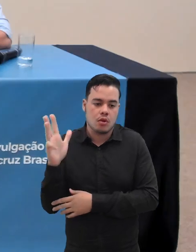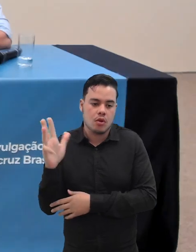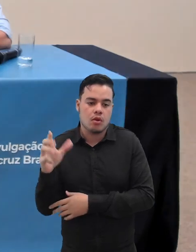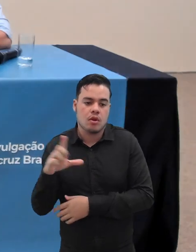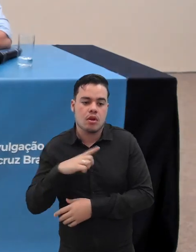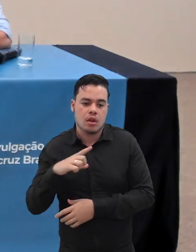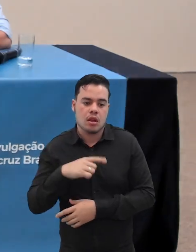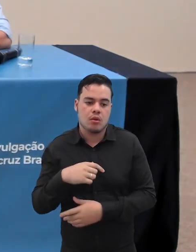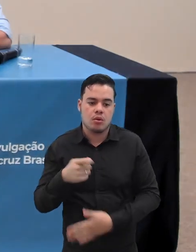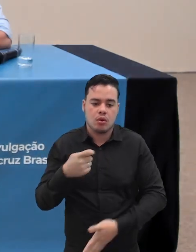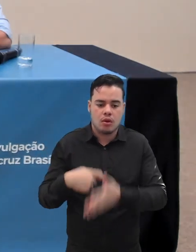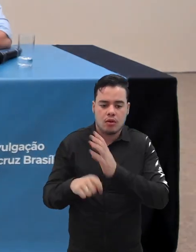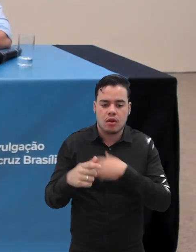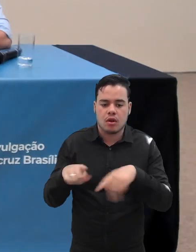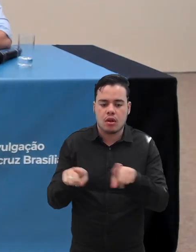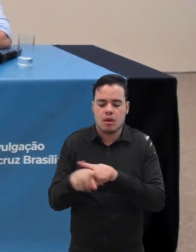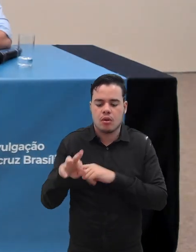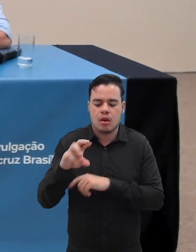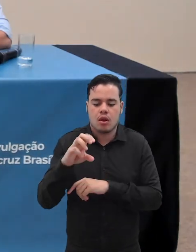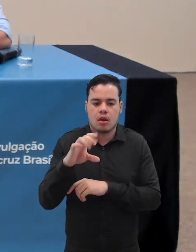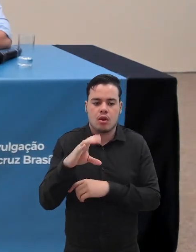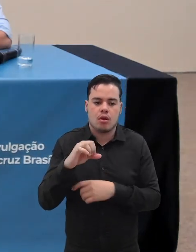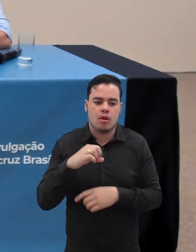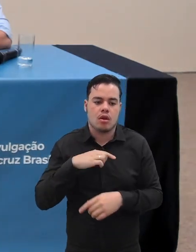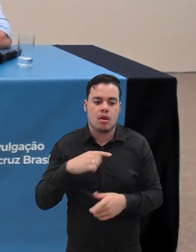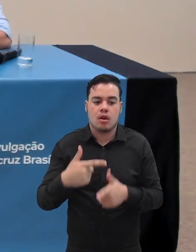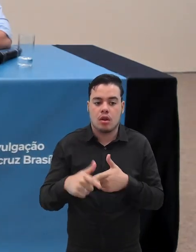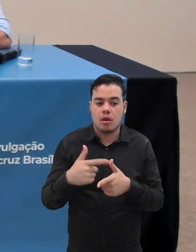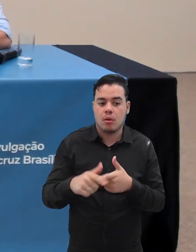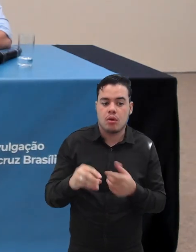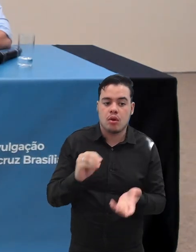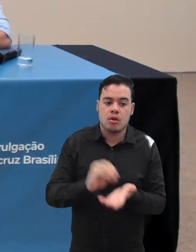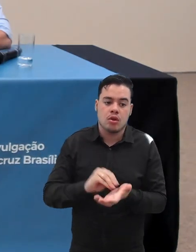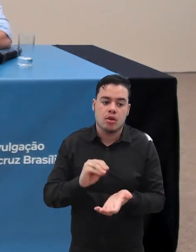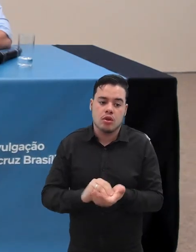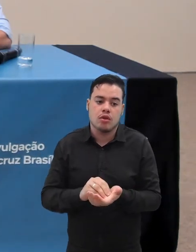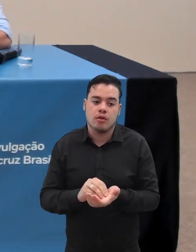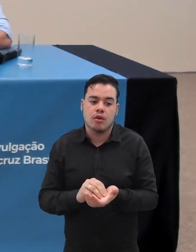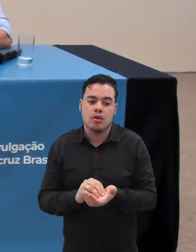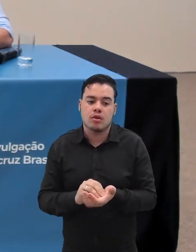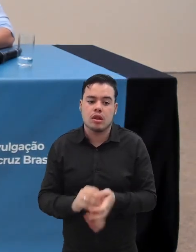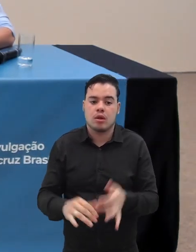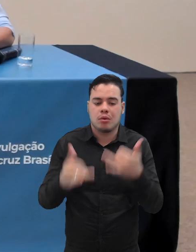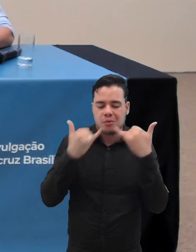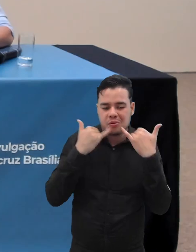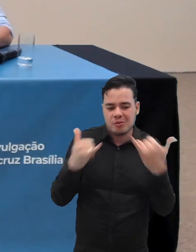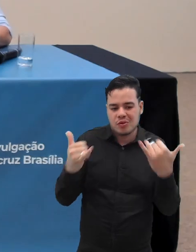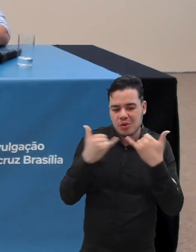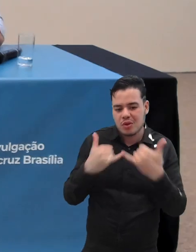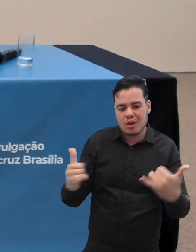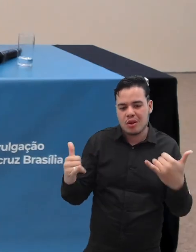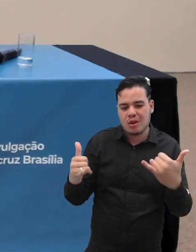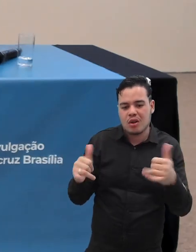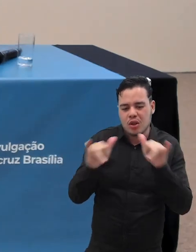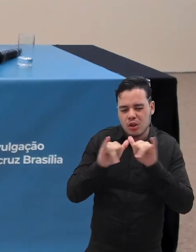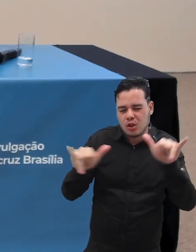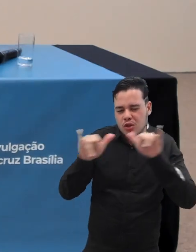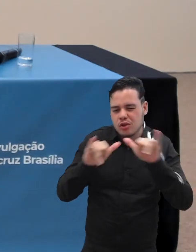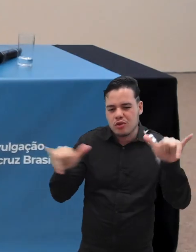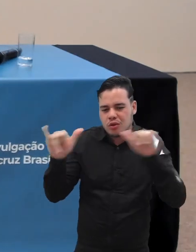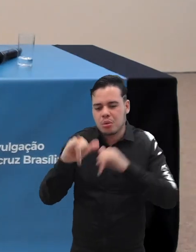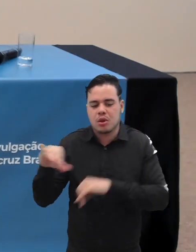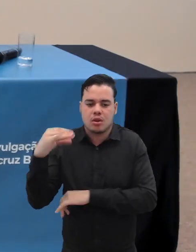de recursos e, mais do que isso, nós temos problemas também de falta do marketing da ciência. Eu acho que